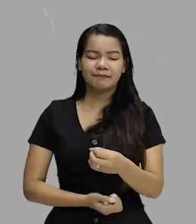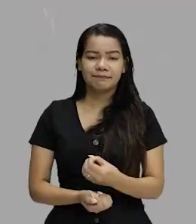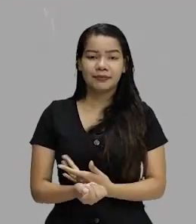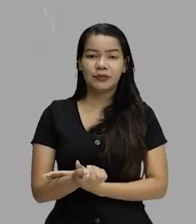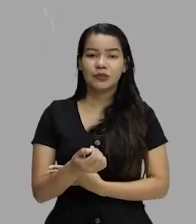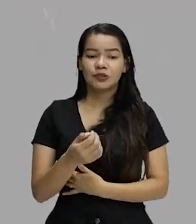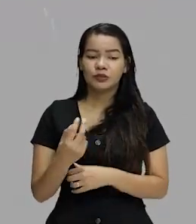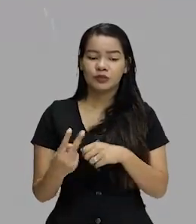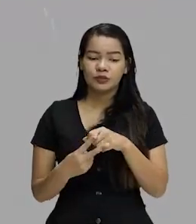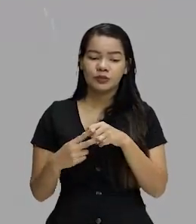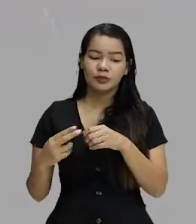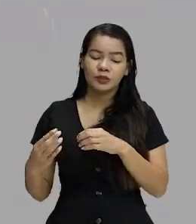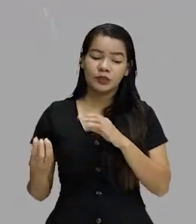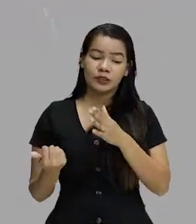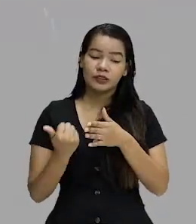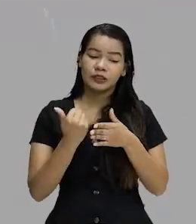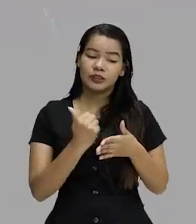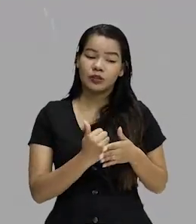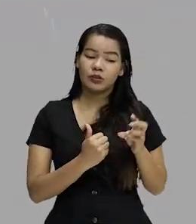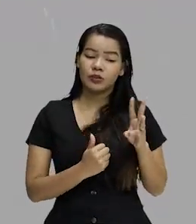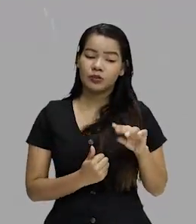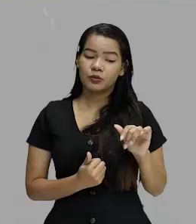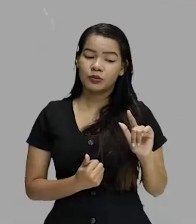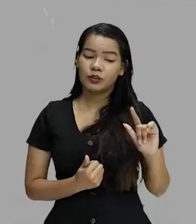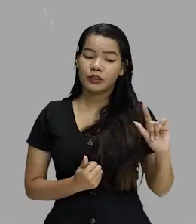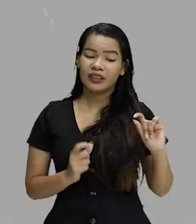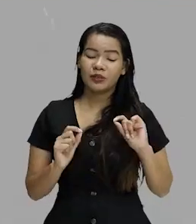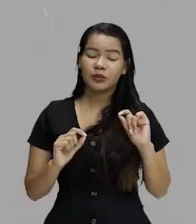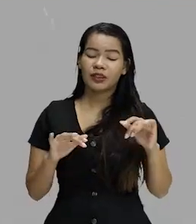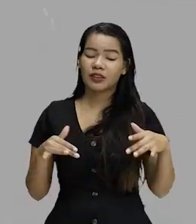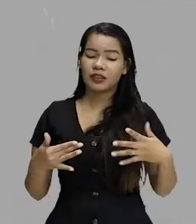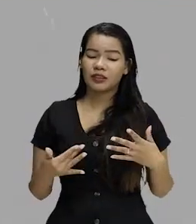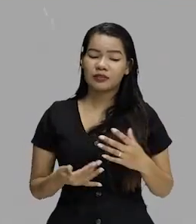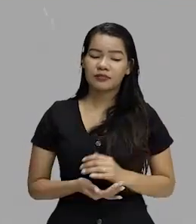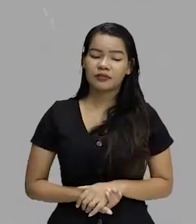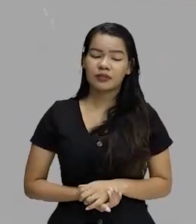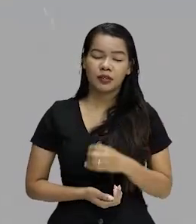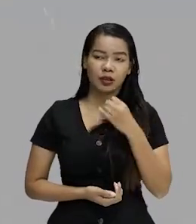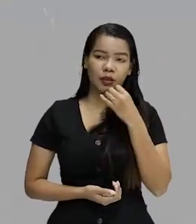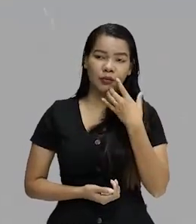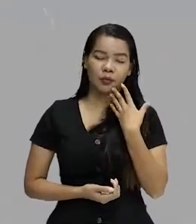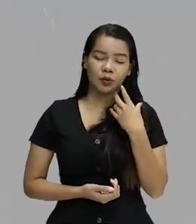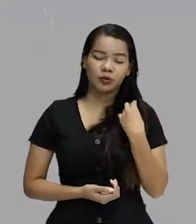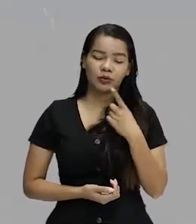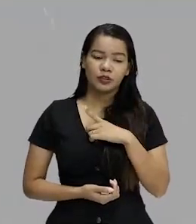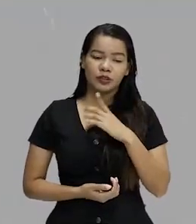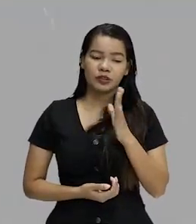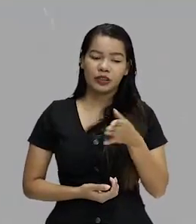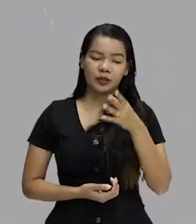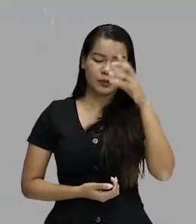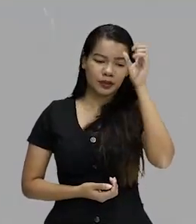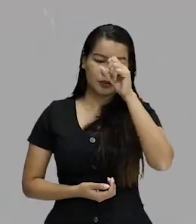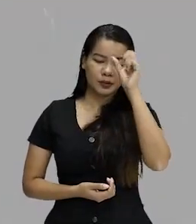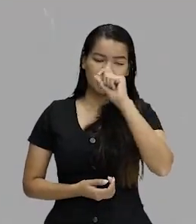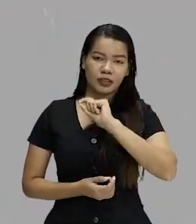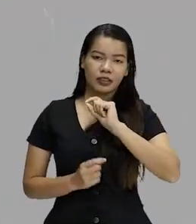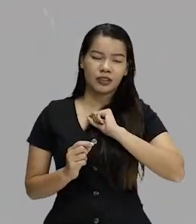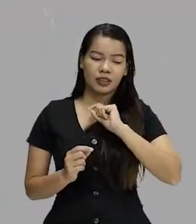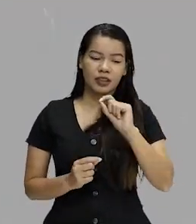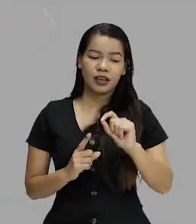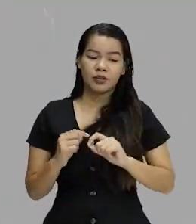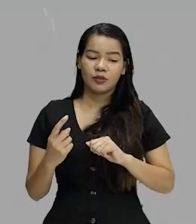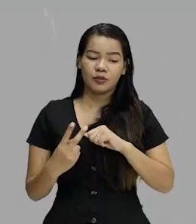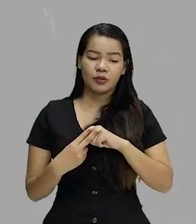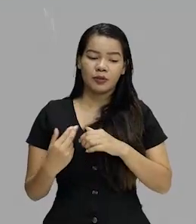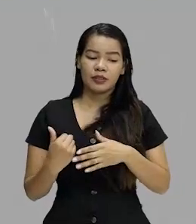verbo auxiliar, o will, ou a palavra will, é o quê? Bom, nós vimos nessa aula que ele é um verbo auxiliar